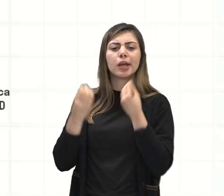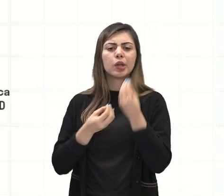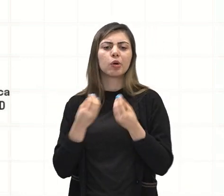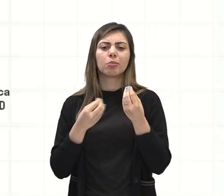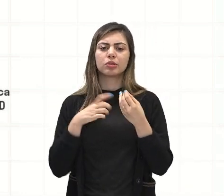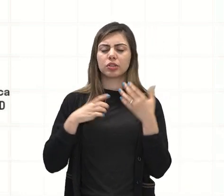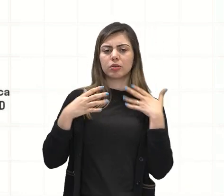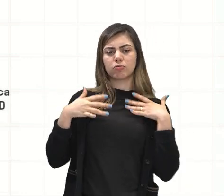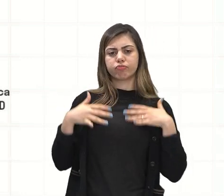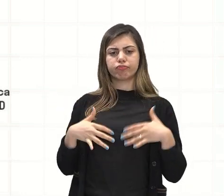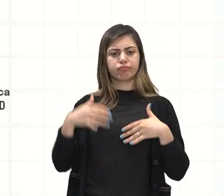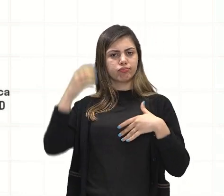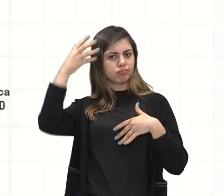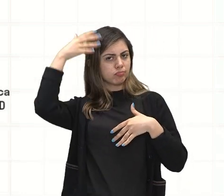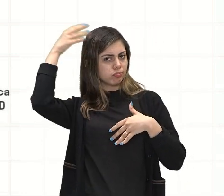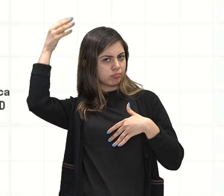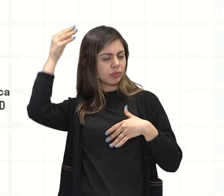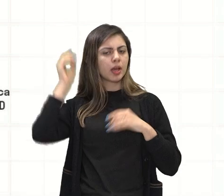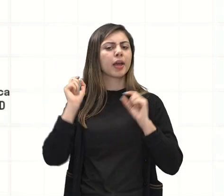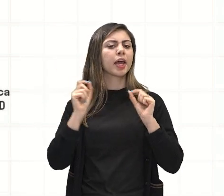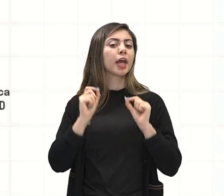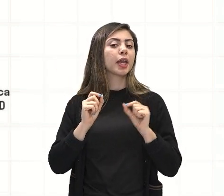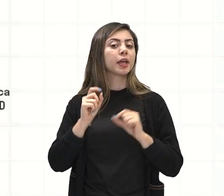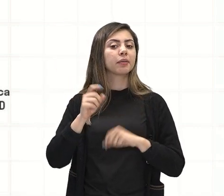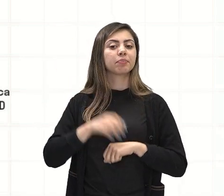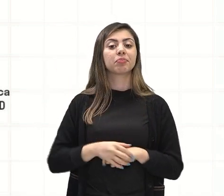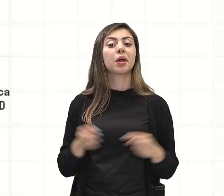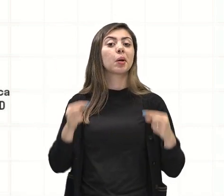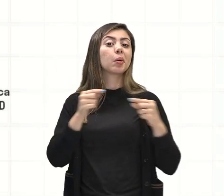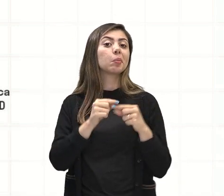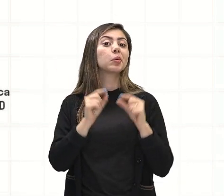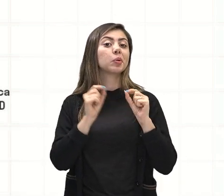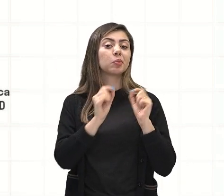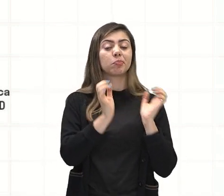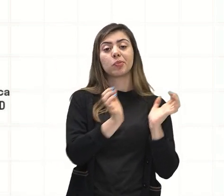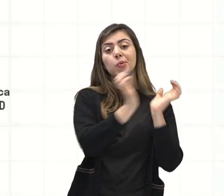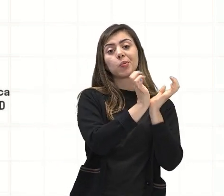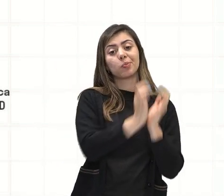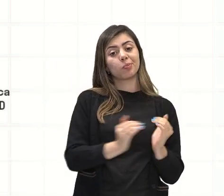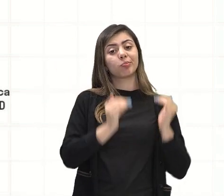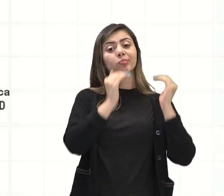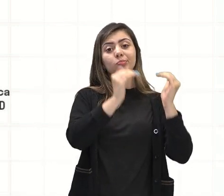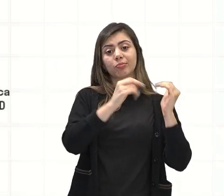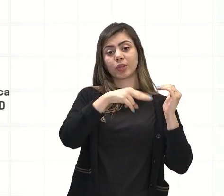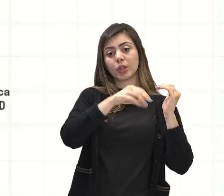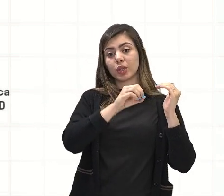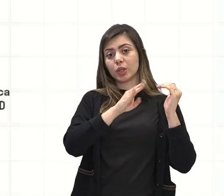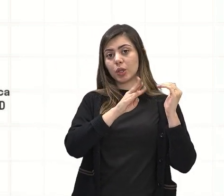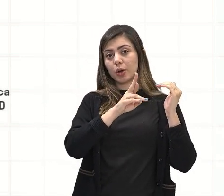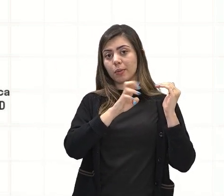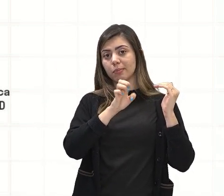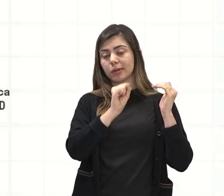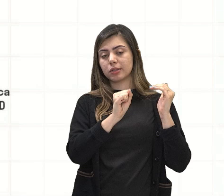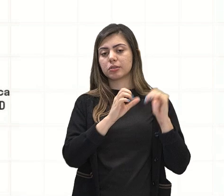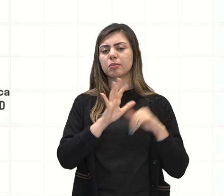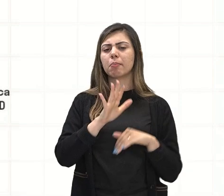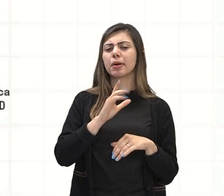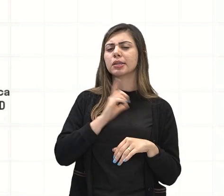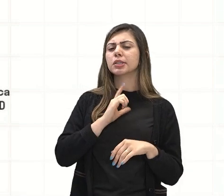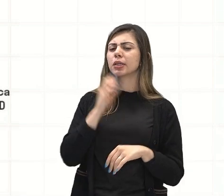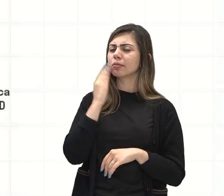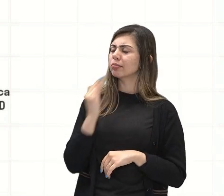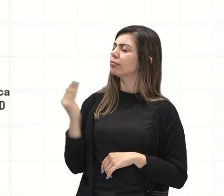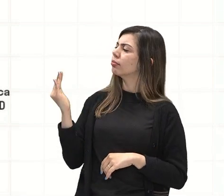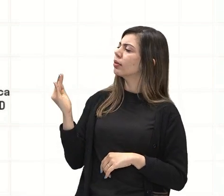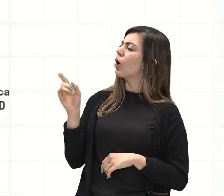na cabeça, nós temos quem? Representado? Os nobres, não é? E aqui nesse tom de roxo,